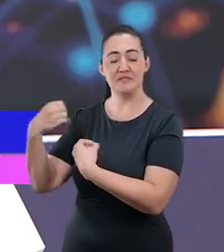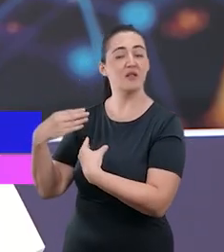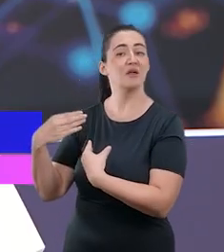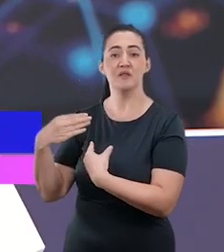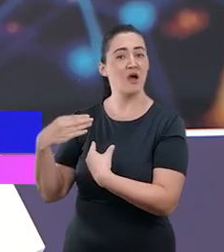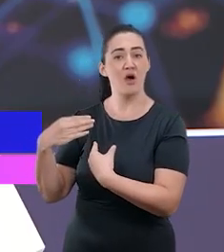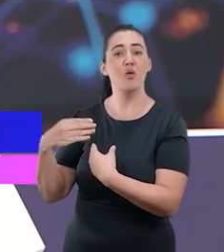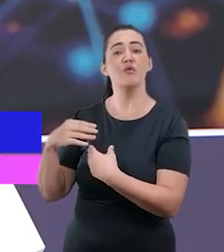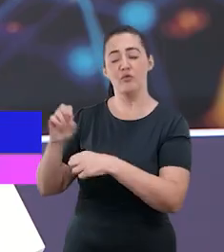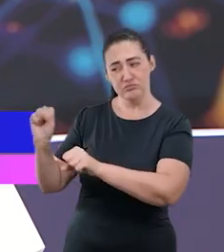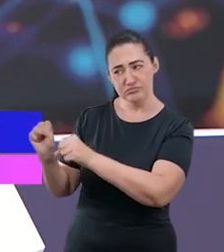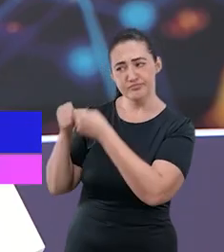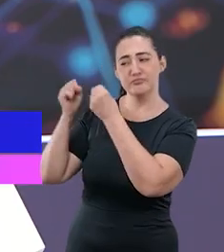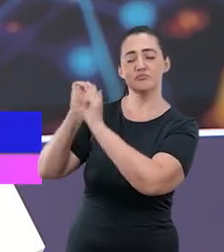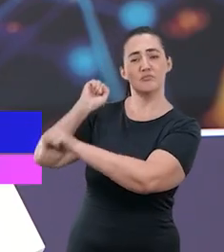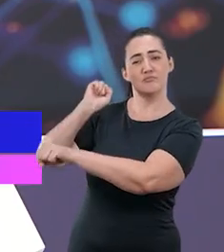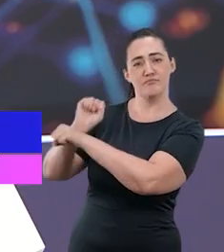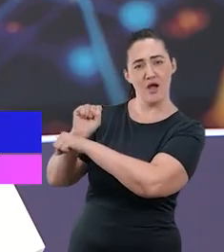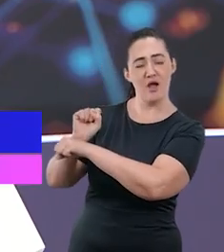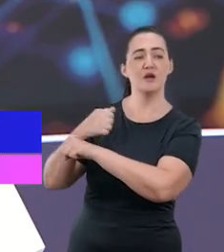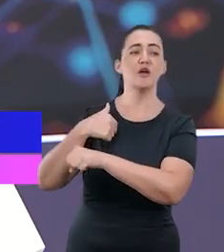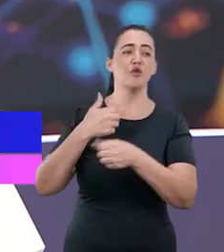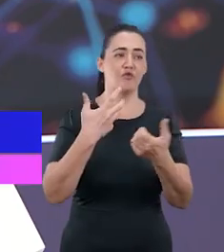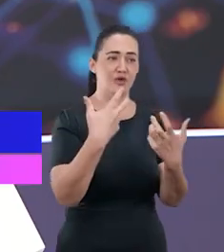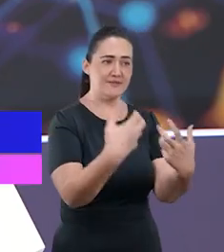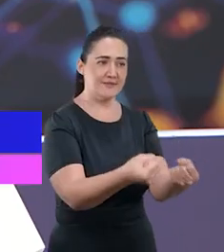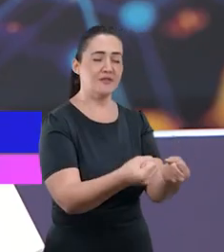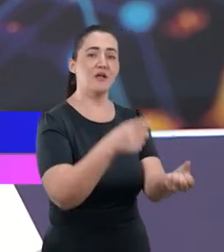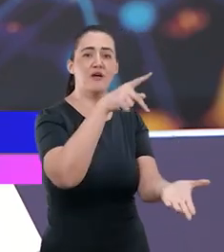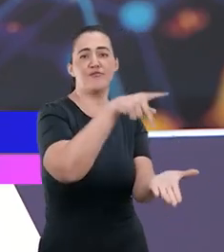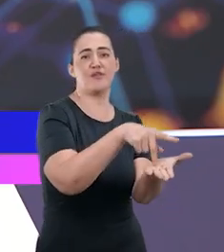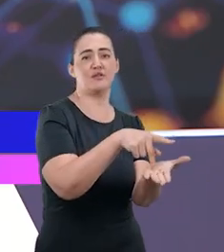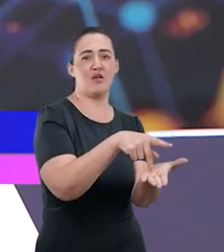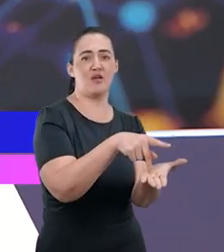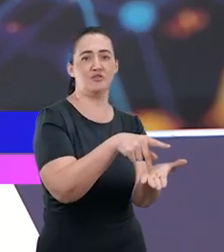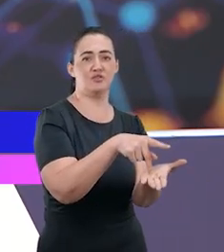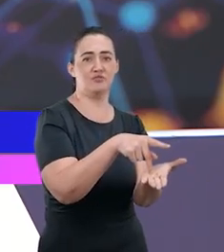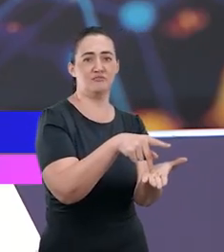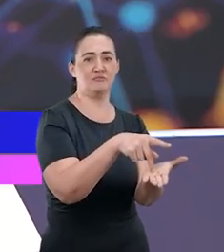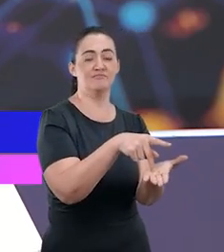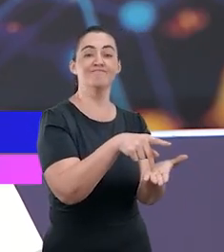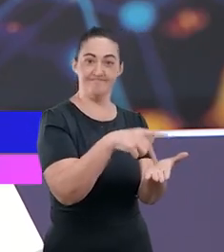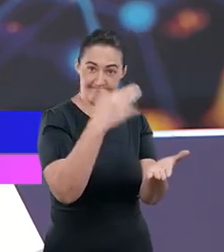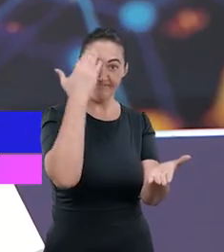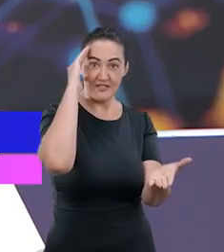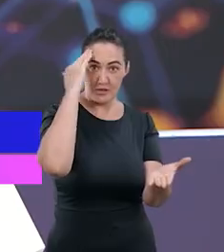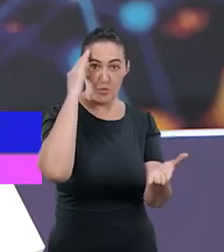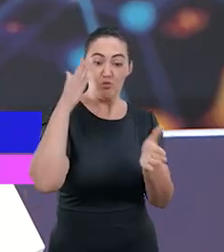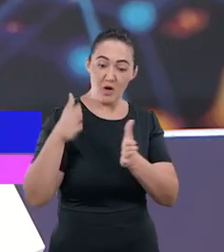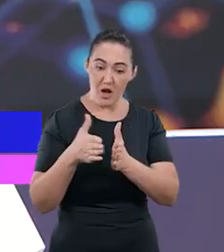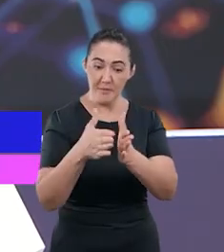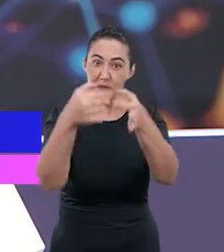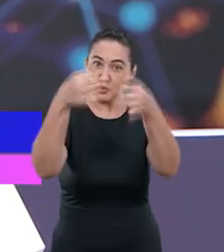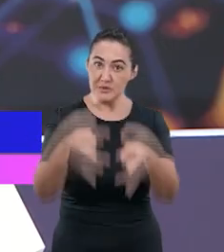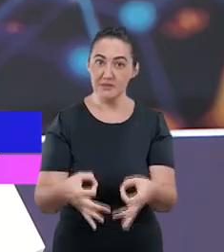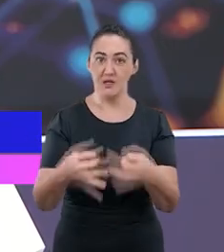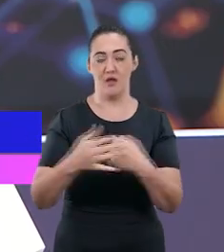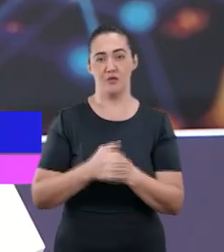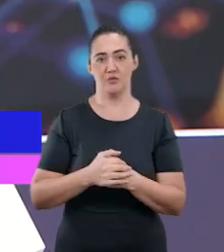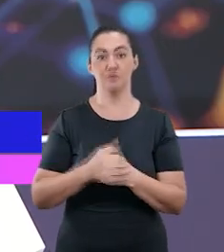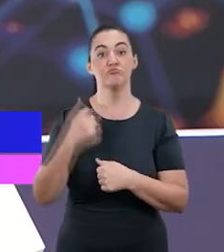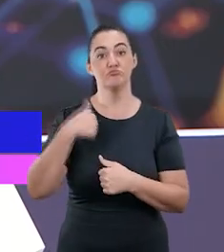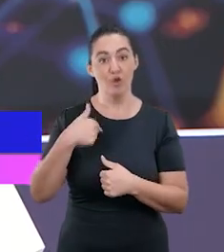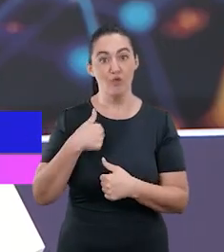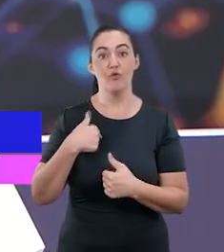não está desonrando o pai e mãe, tá? Na verdade, você está honrando quando você segue pelo caminho correto. Quando você anda